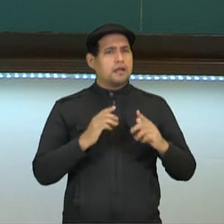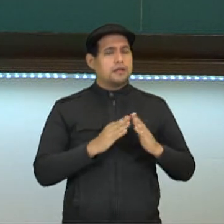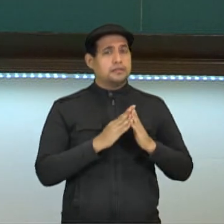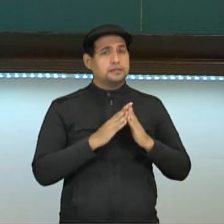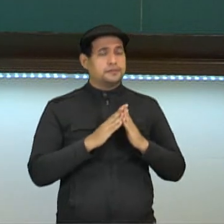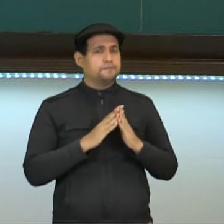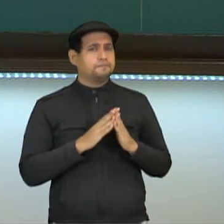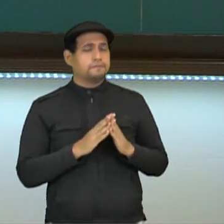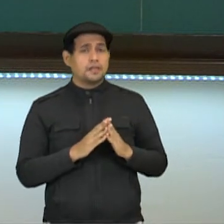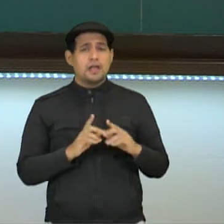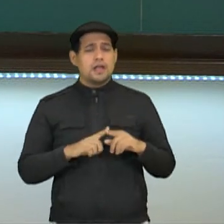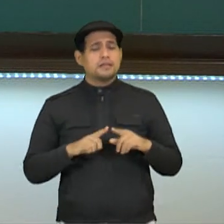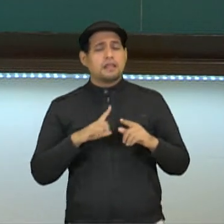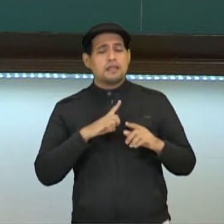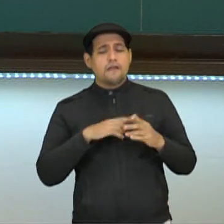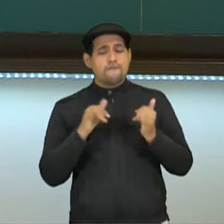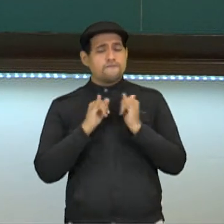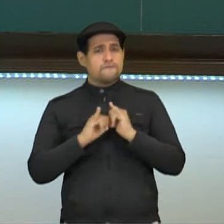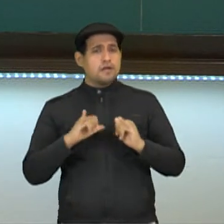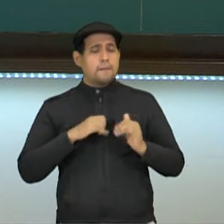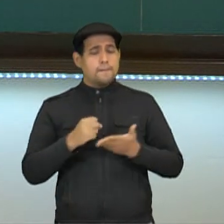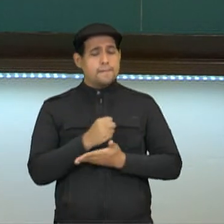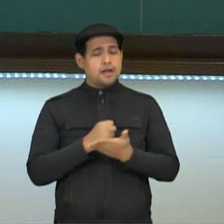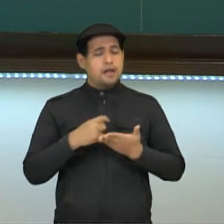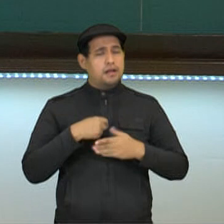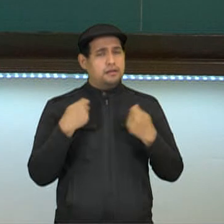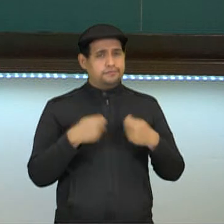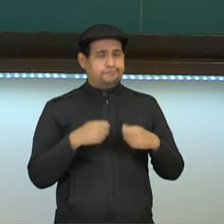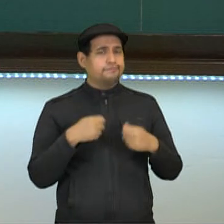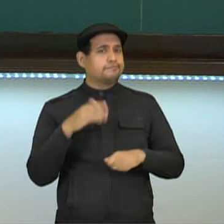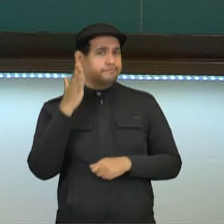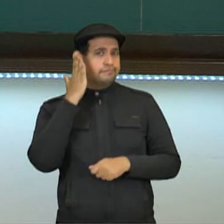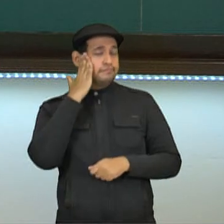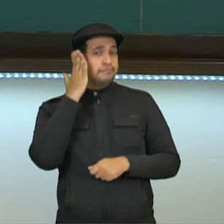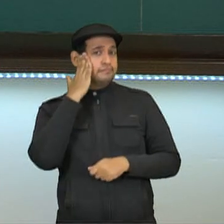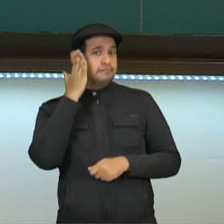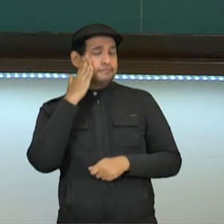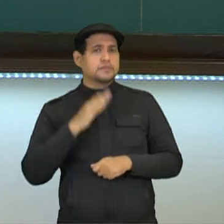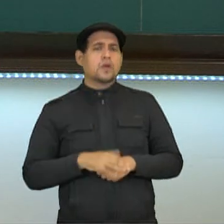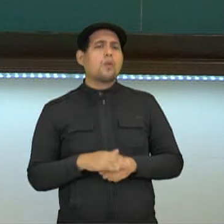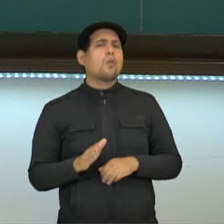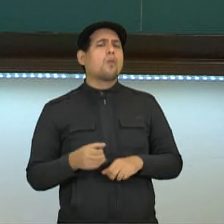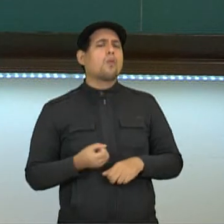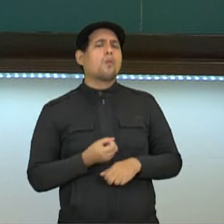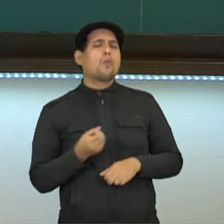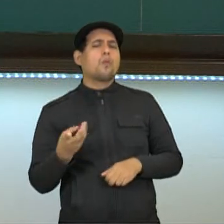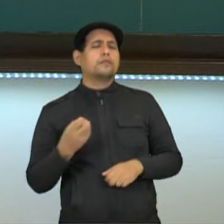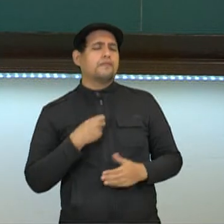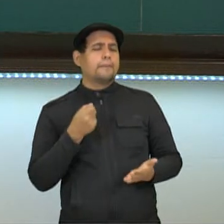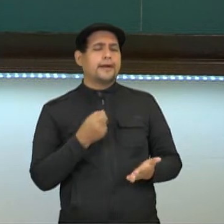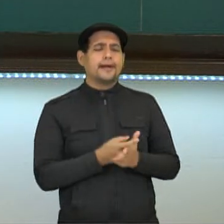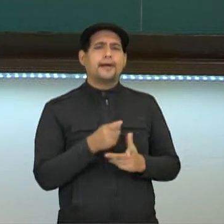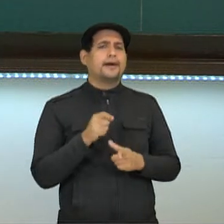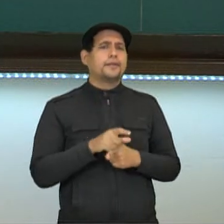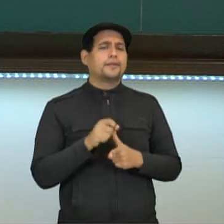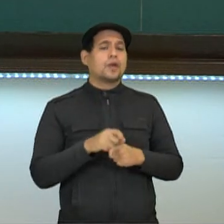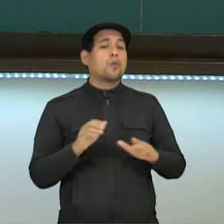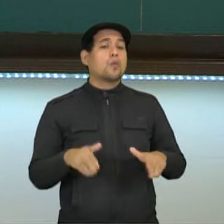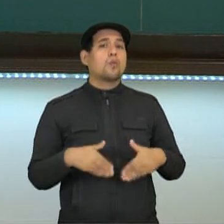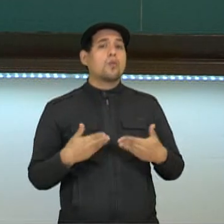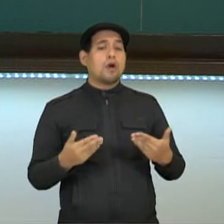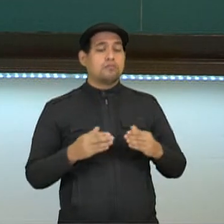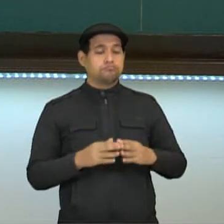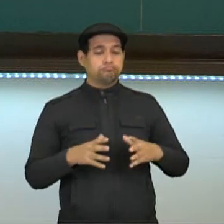casa. Essas são as informações básicas que eu preciso saber. Quanto eu vou pagar por esse aluguel? Qual é